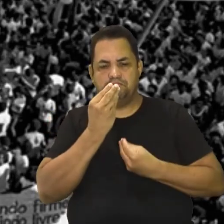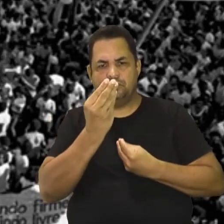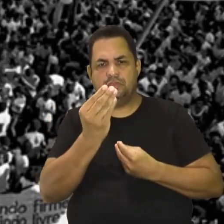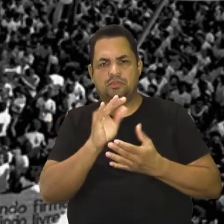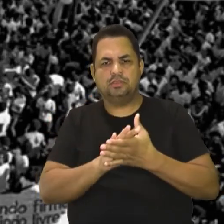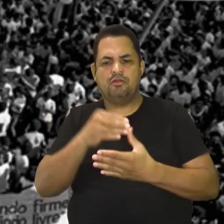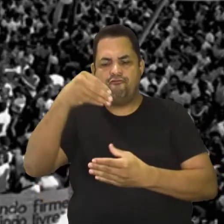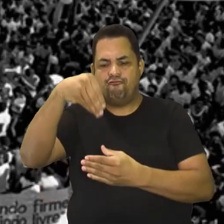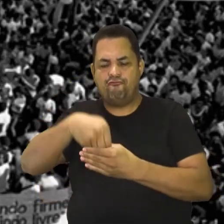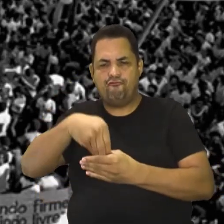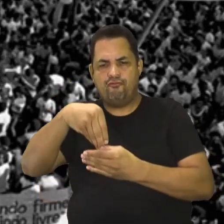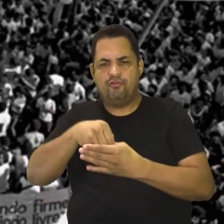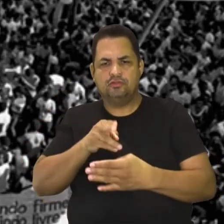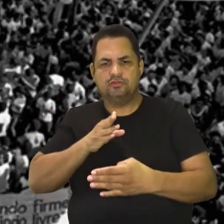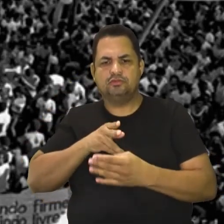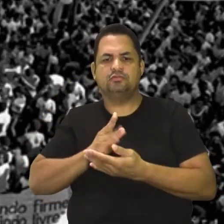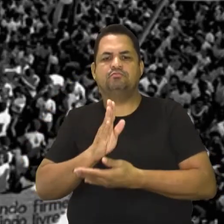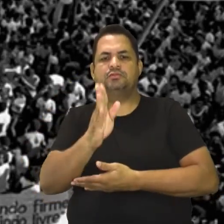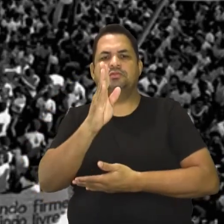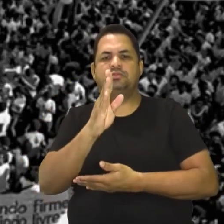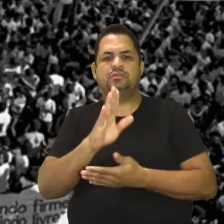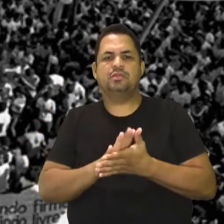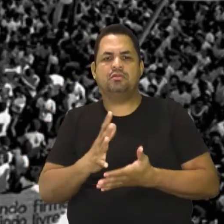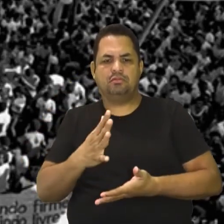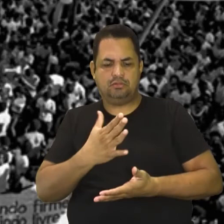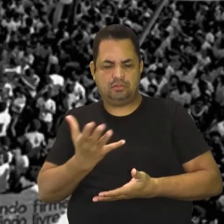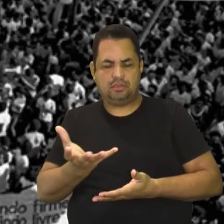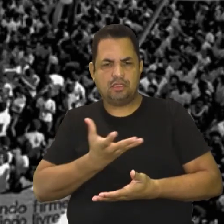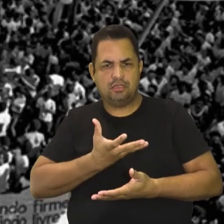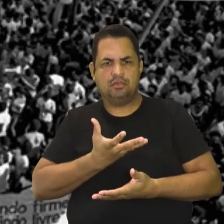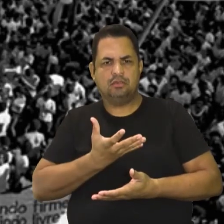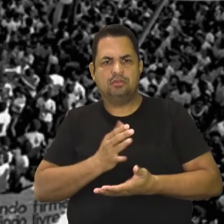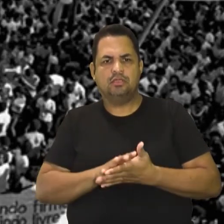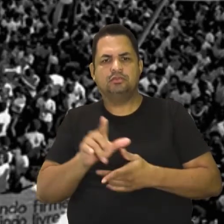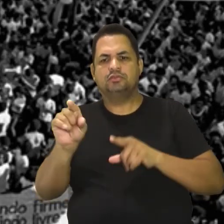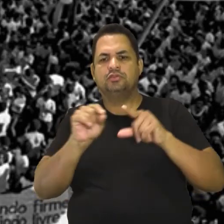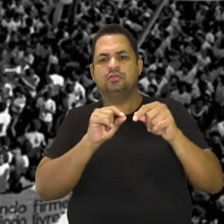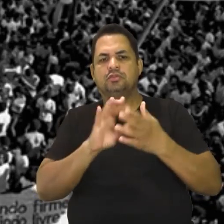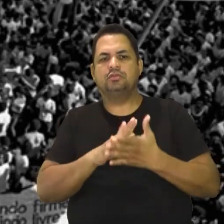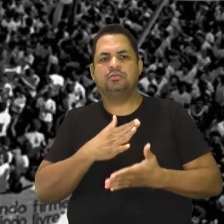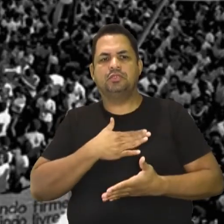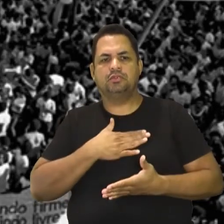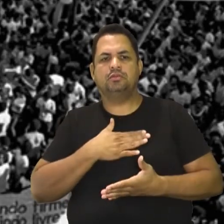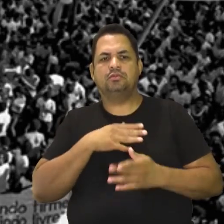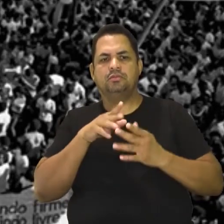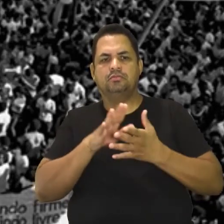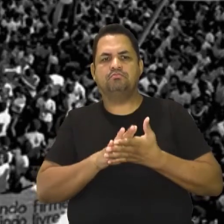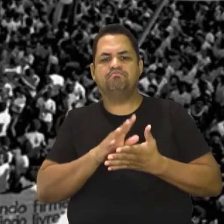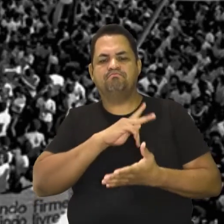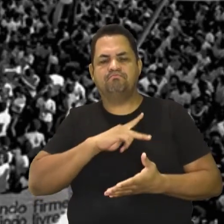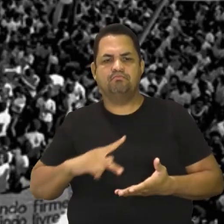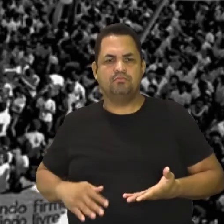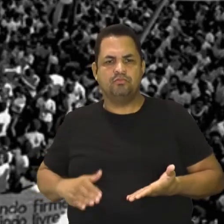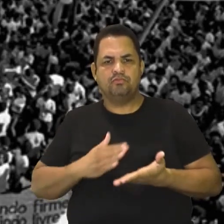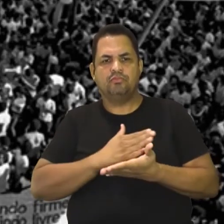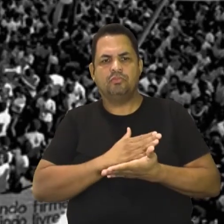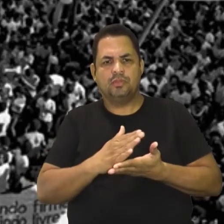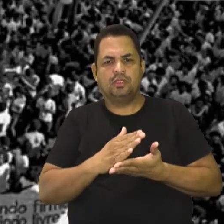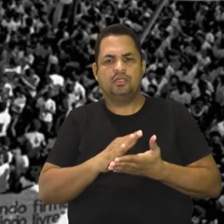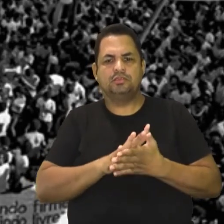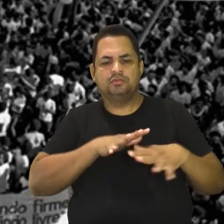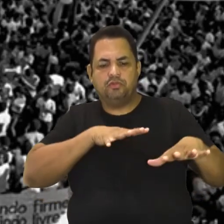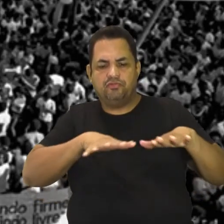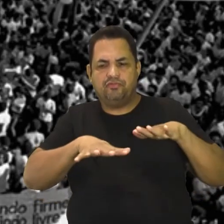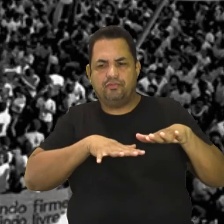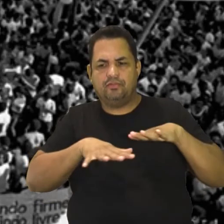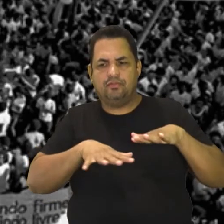voto direto. Eu quero votar no meu presidente. Eu quero escolher meu presidente. E começa a essa